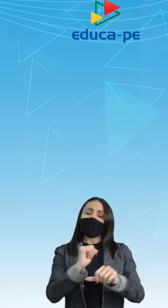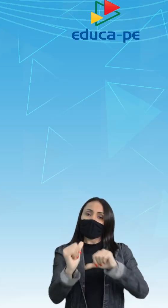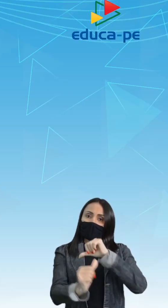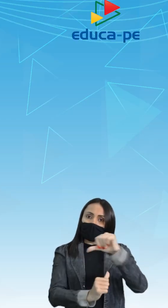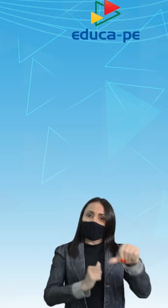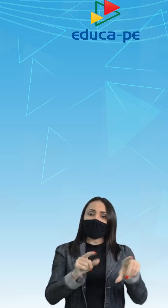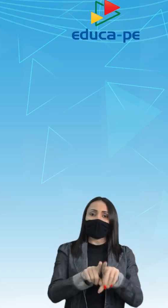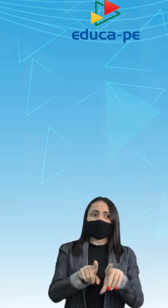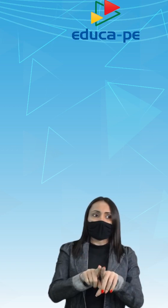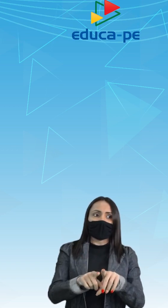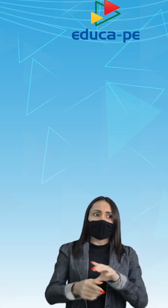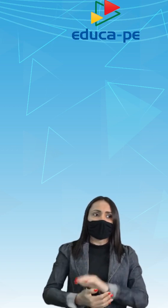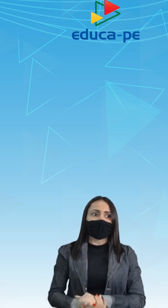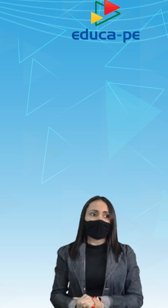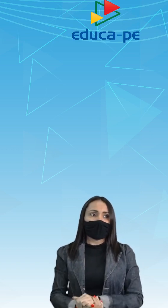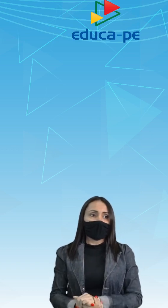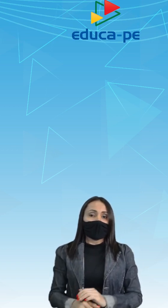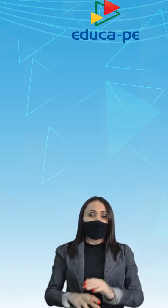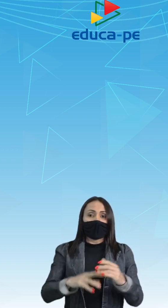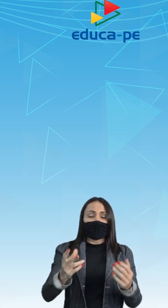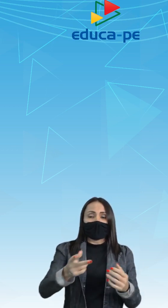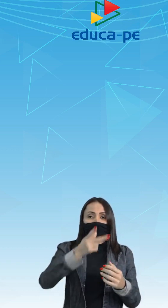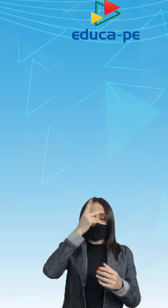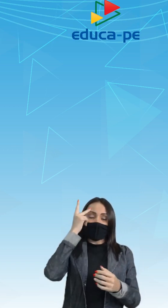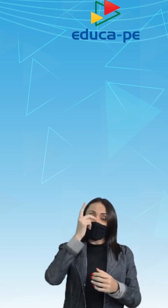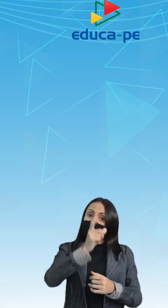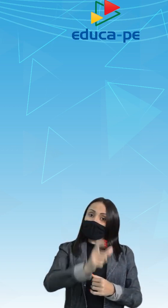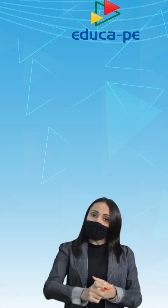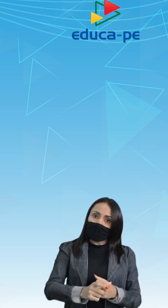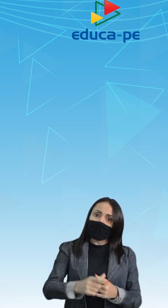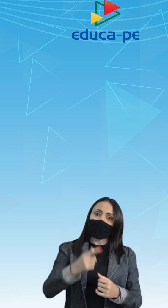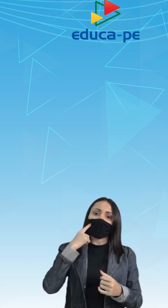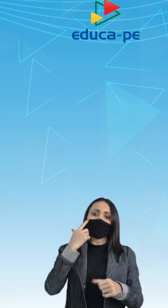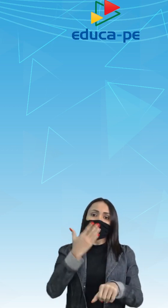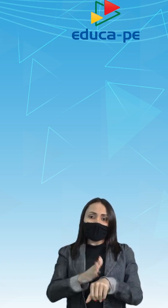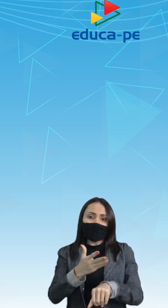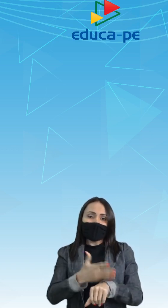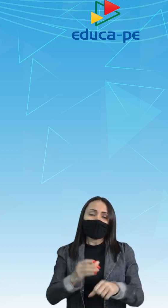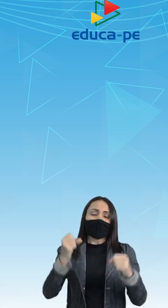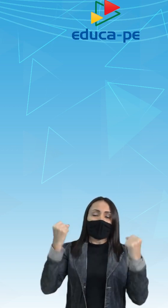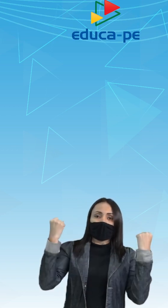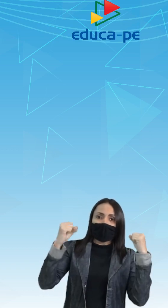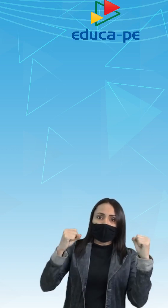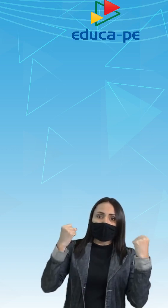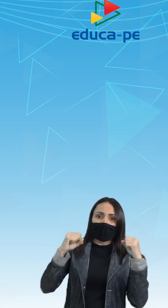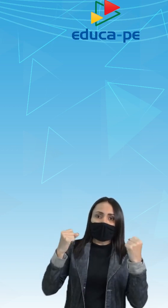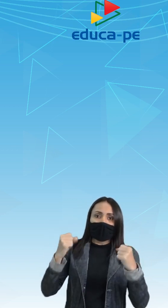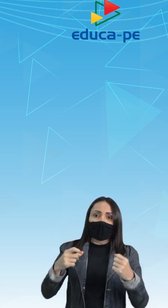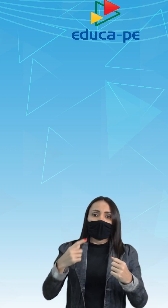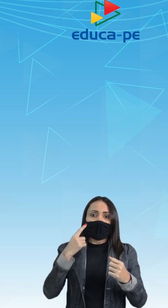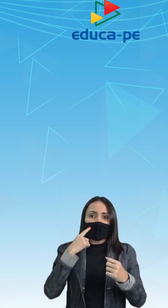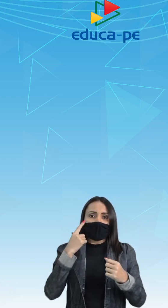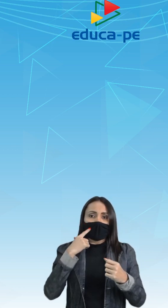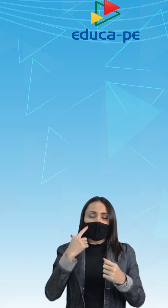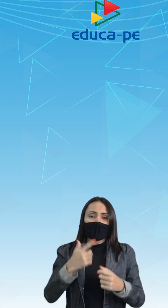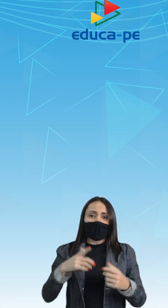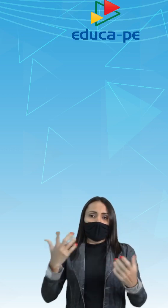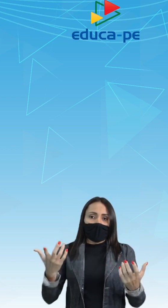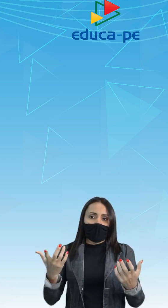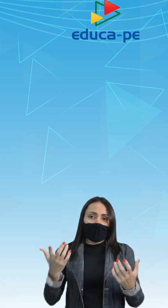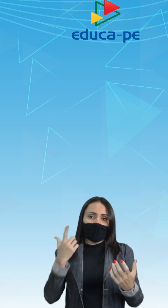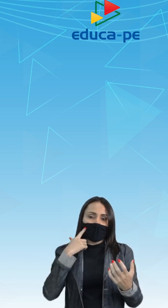um pouco. Porém, as pessoas que elas são ali treinadas, elas podem ventilar menos